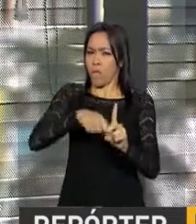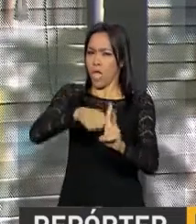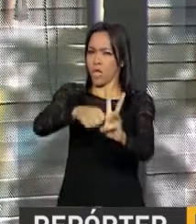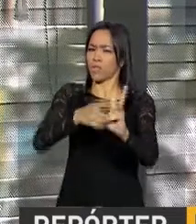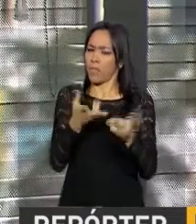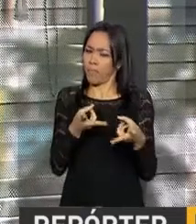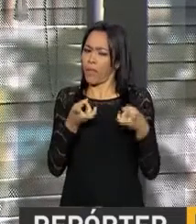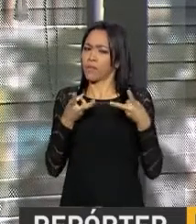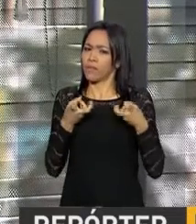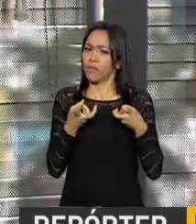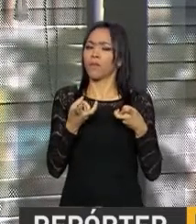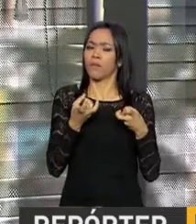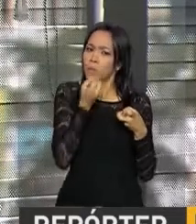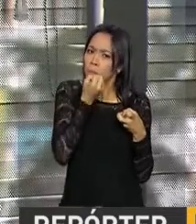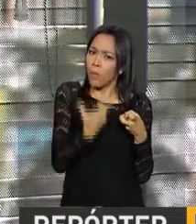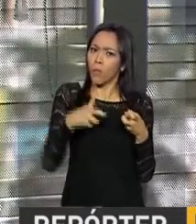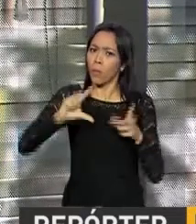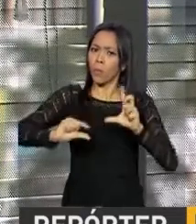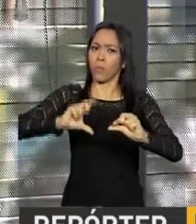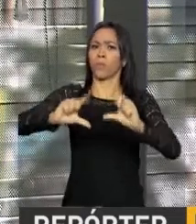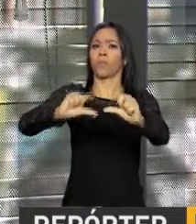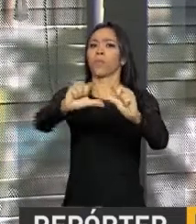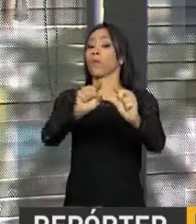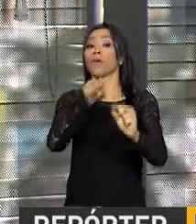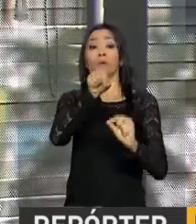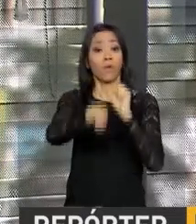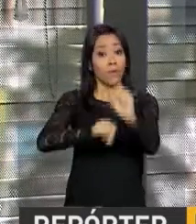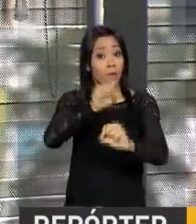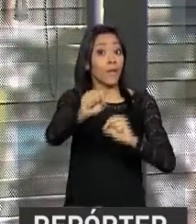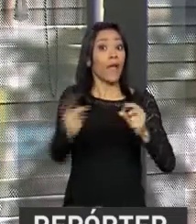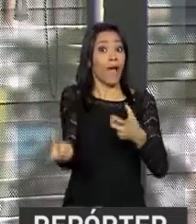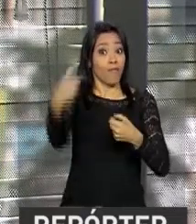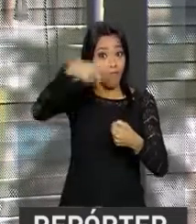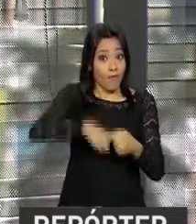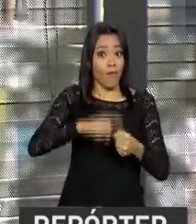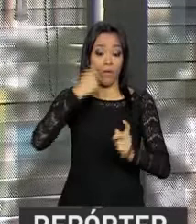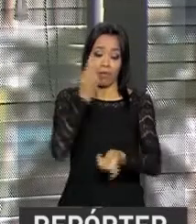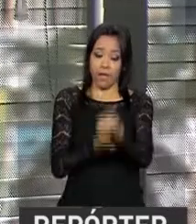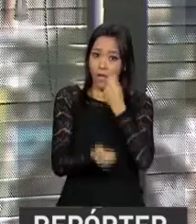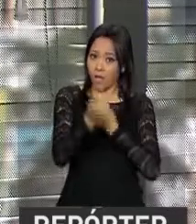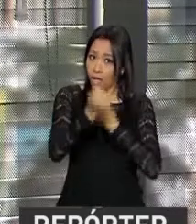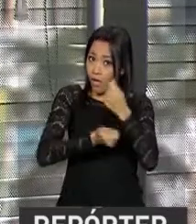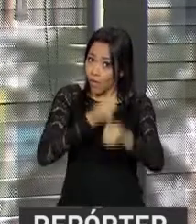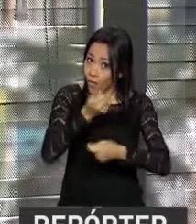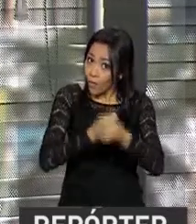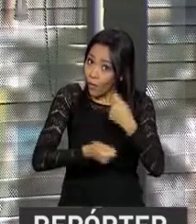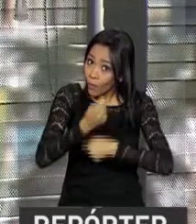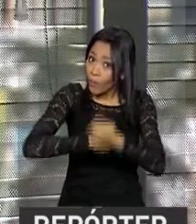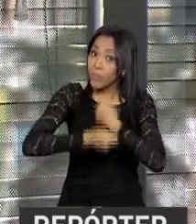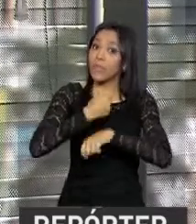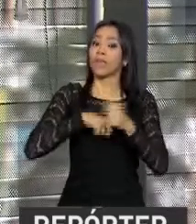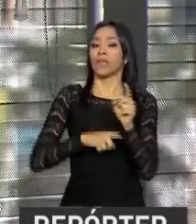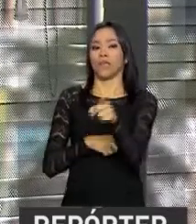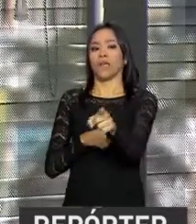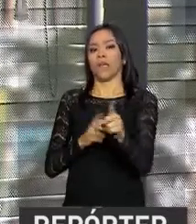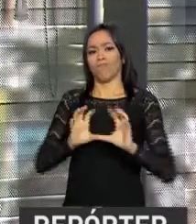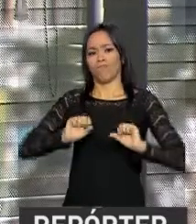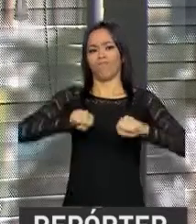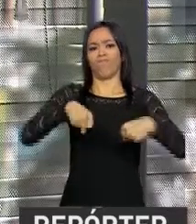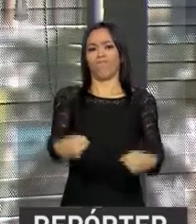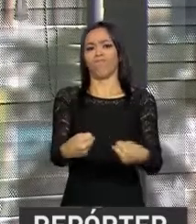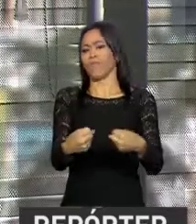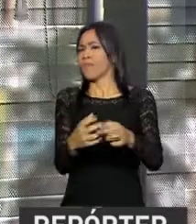sendo bastante visíveis com relação a uma retomada na economia ou melhor dizendo no entanto uma retomada da economia